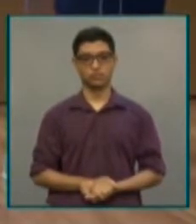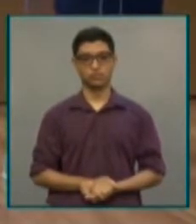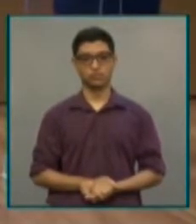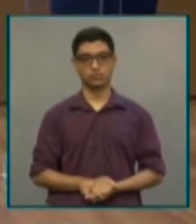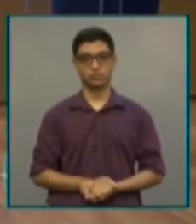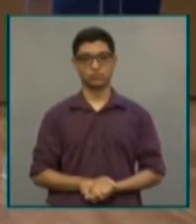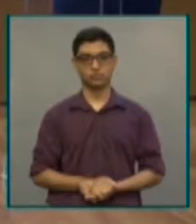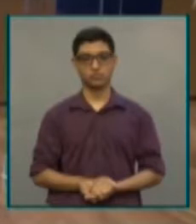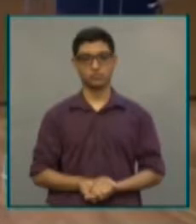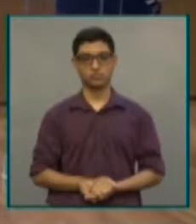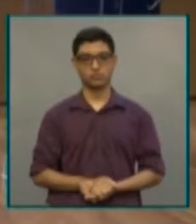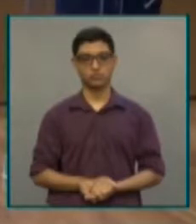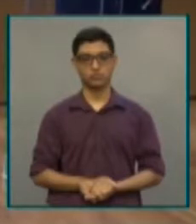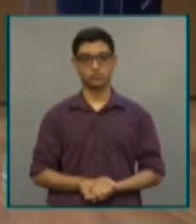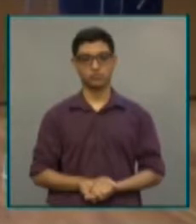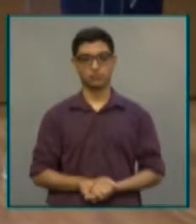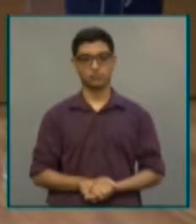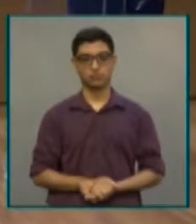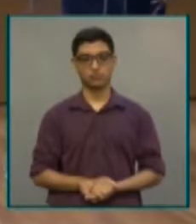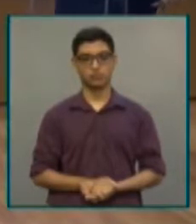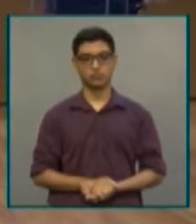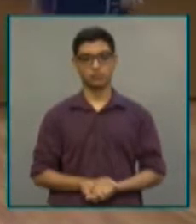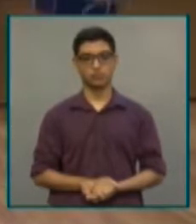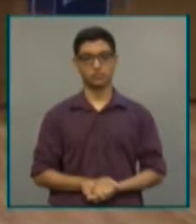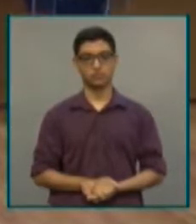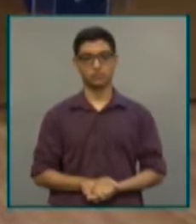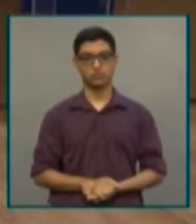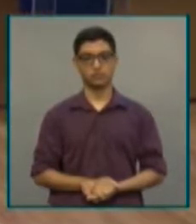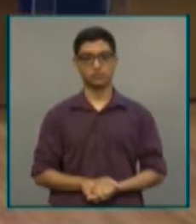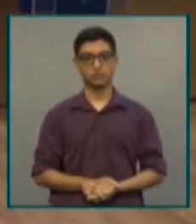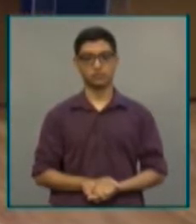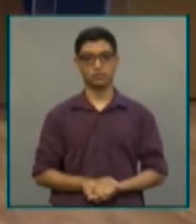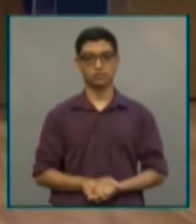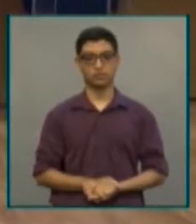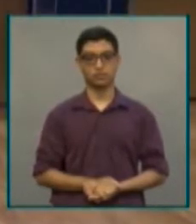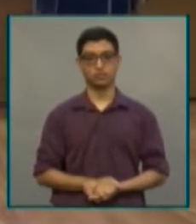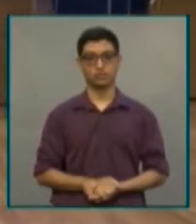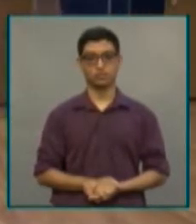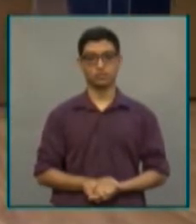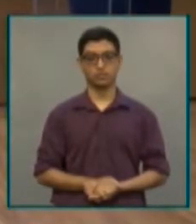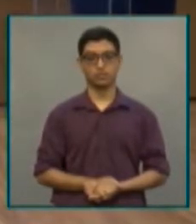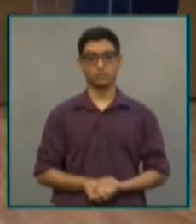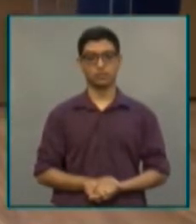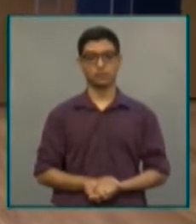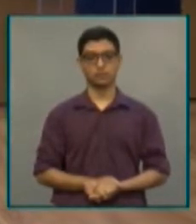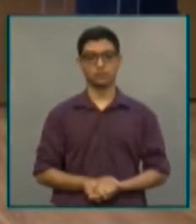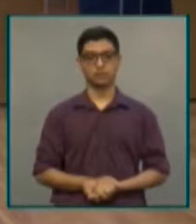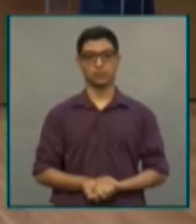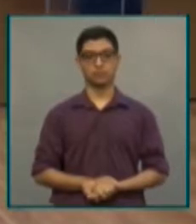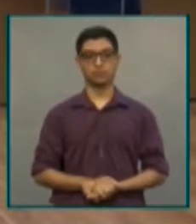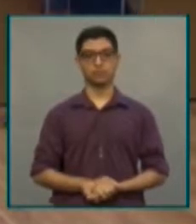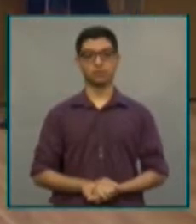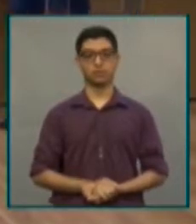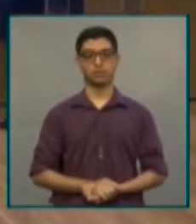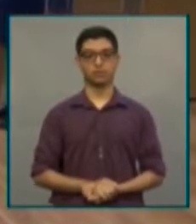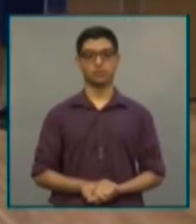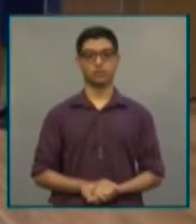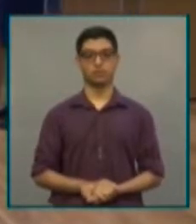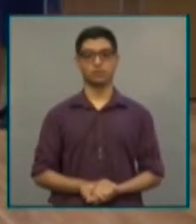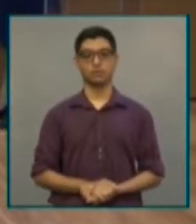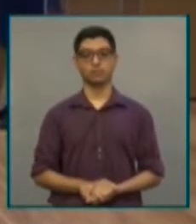A senhora... Ela tinha 20 segundos aí no microfone, é, parou. Porque ela deixou, né? A candidata Roberta Vasques,